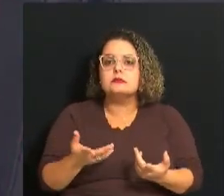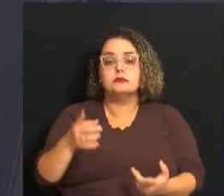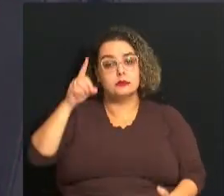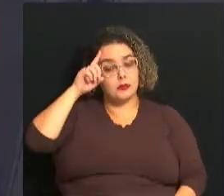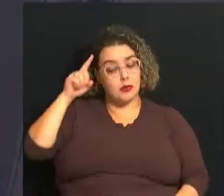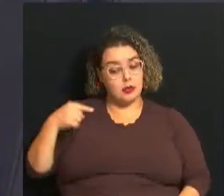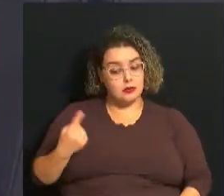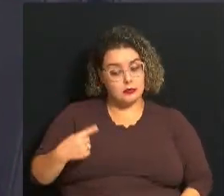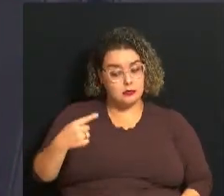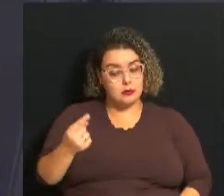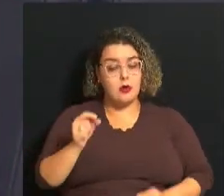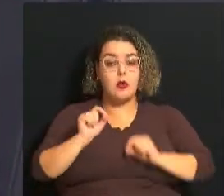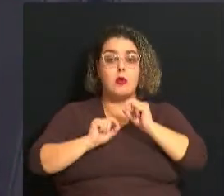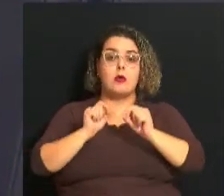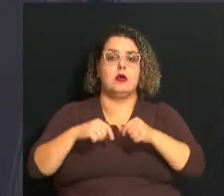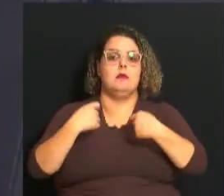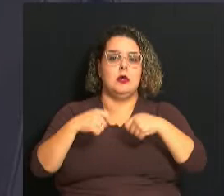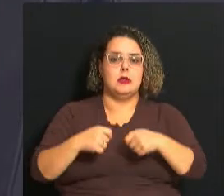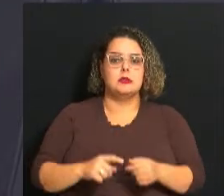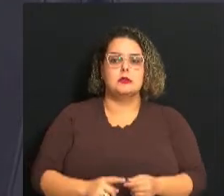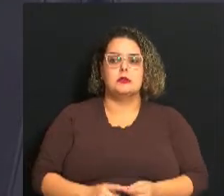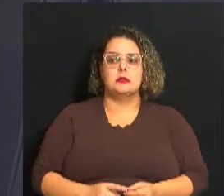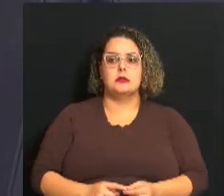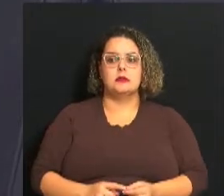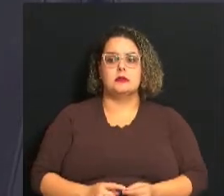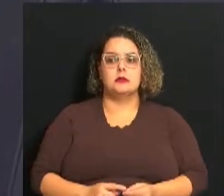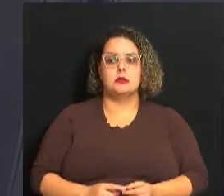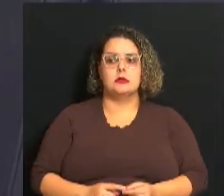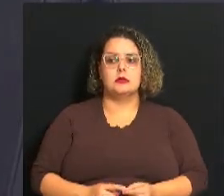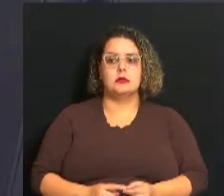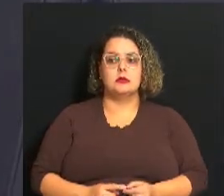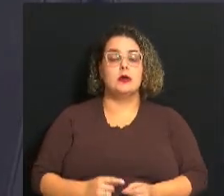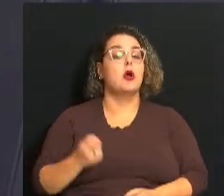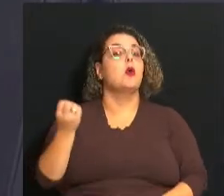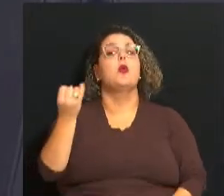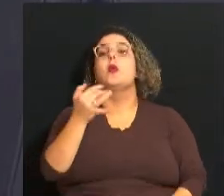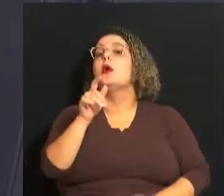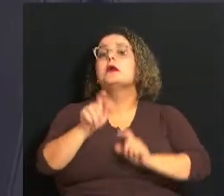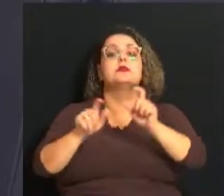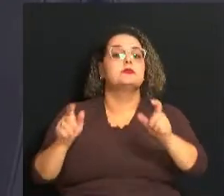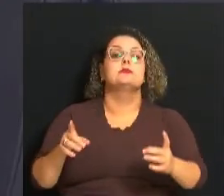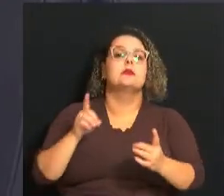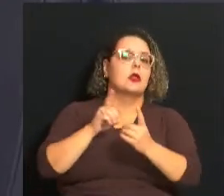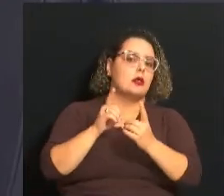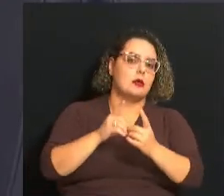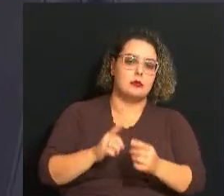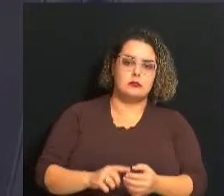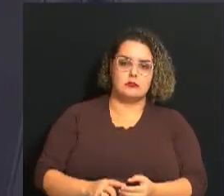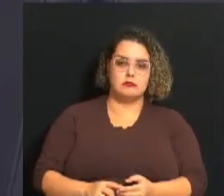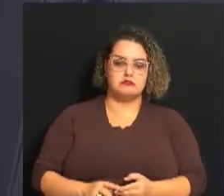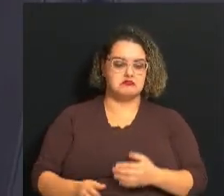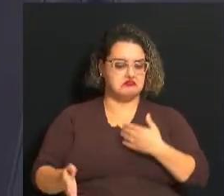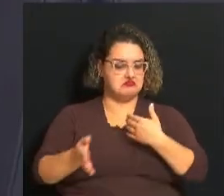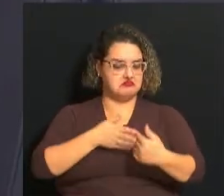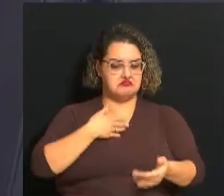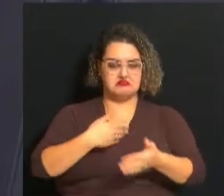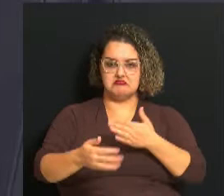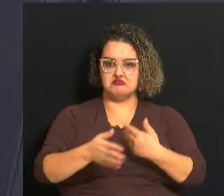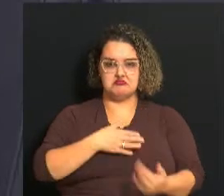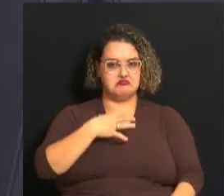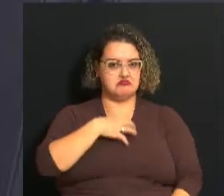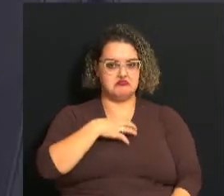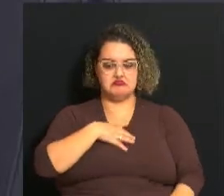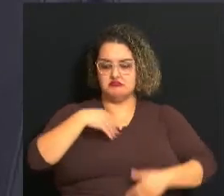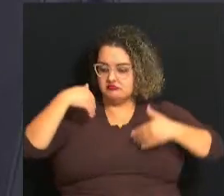dia porque o que é preciso é a quantidade de pessoas que vão ser atendidas não importa a maneira como